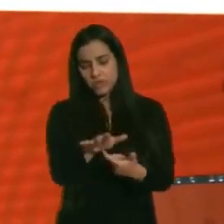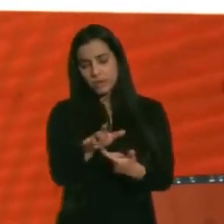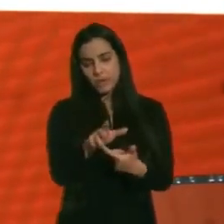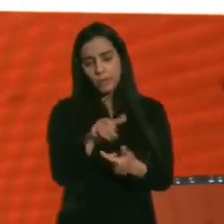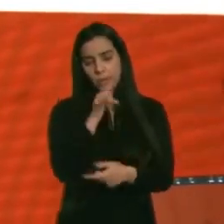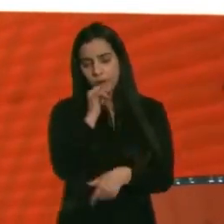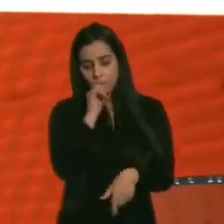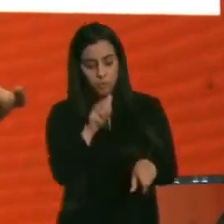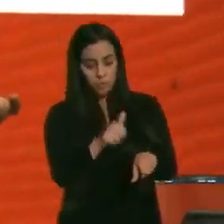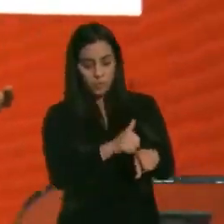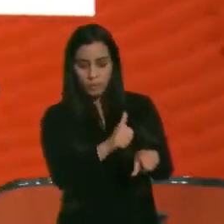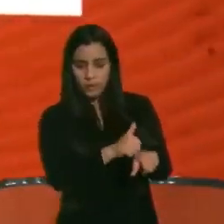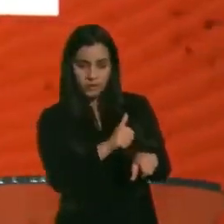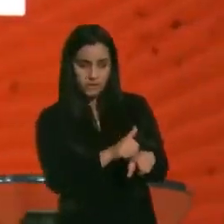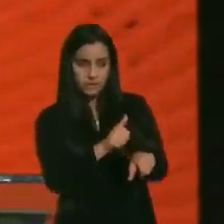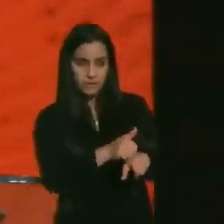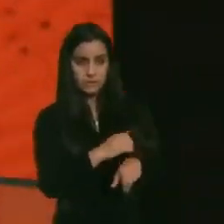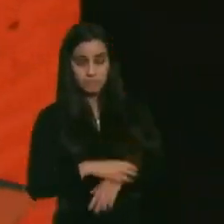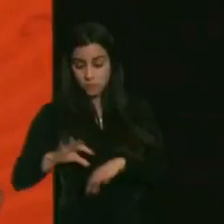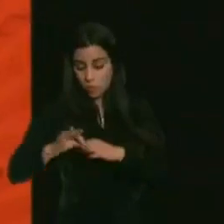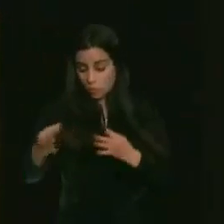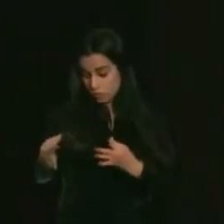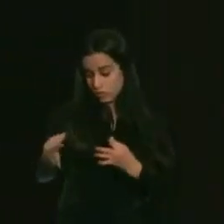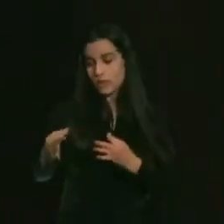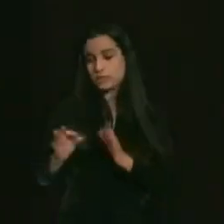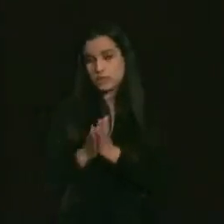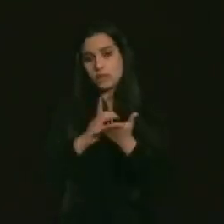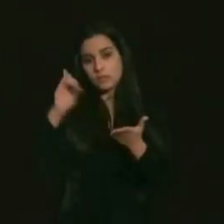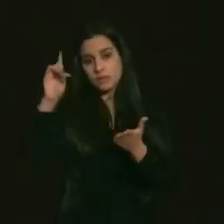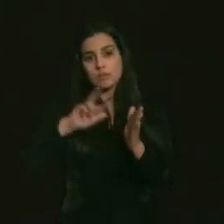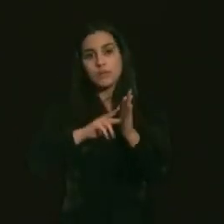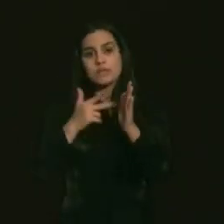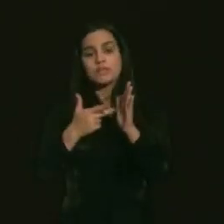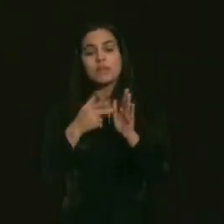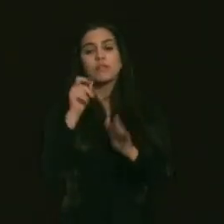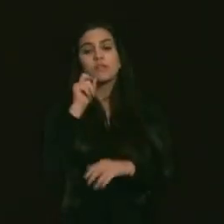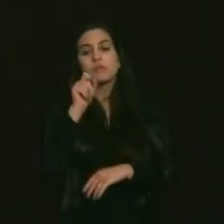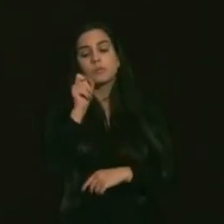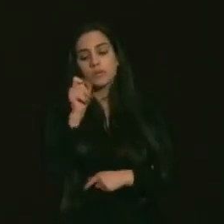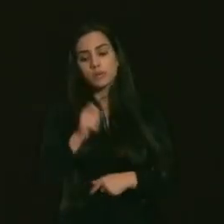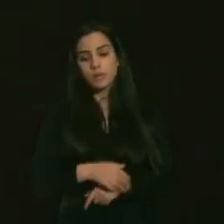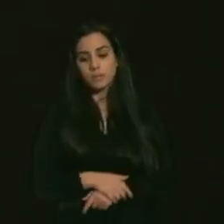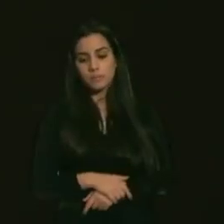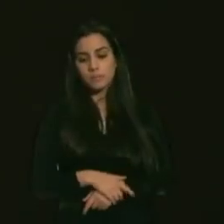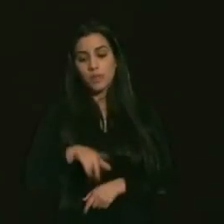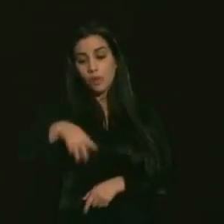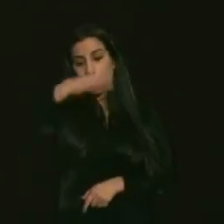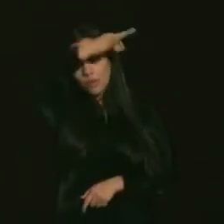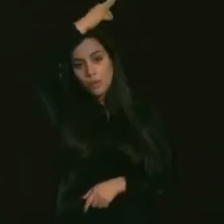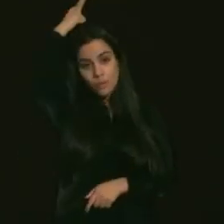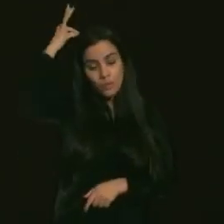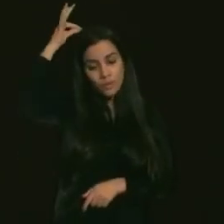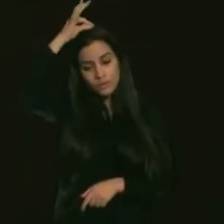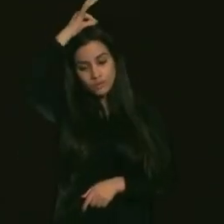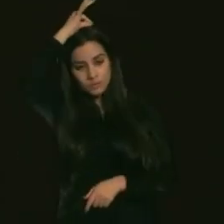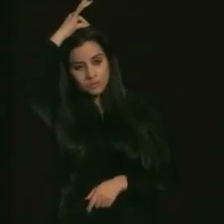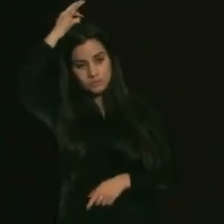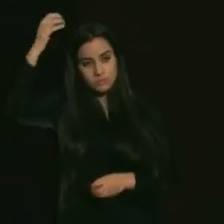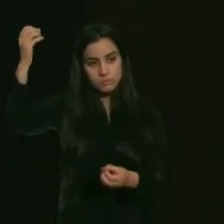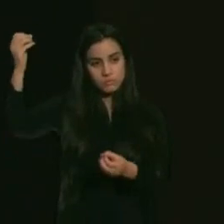Humildade na Bíblia tem a ver com um espírito ensinável.